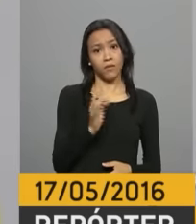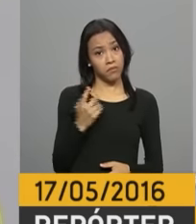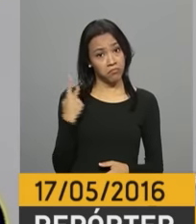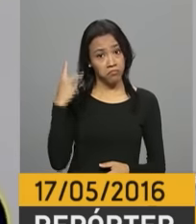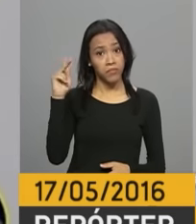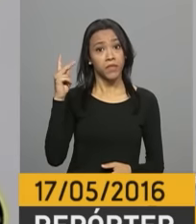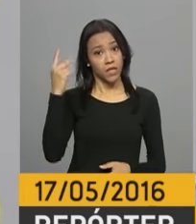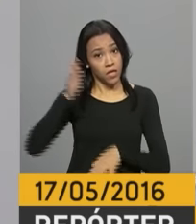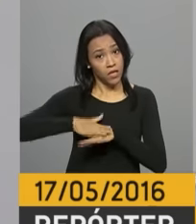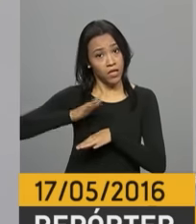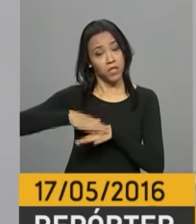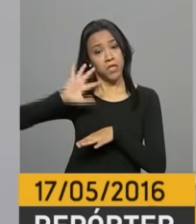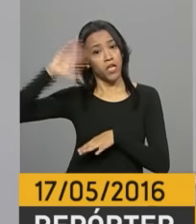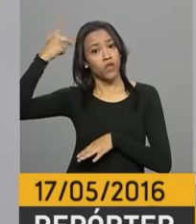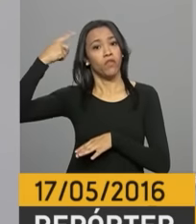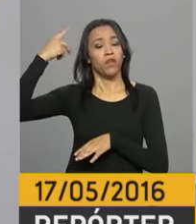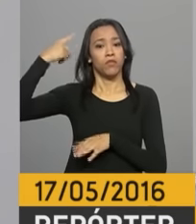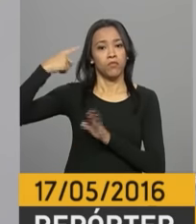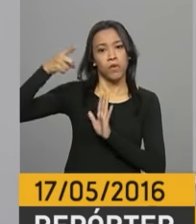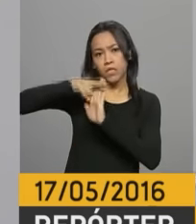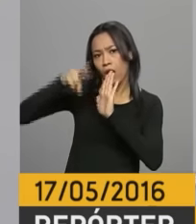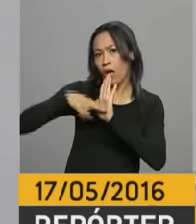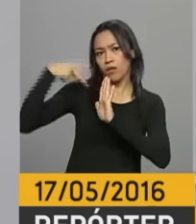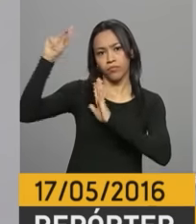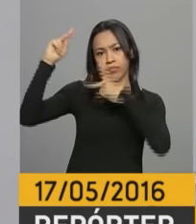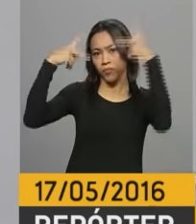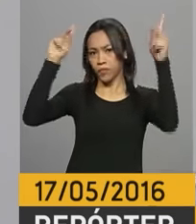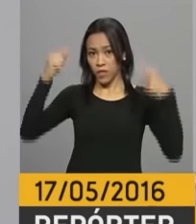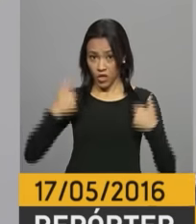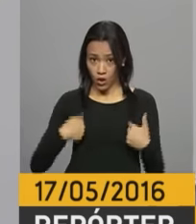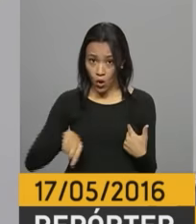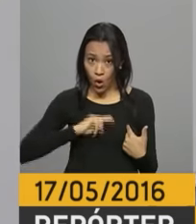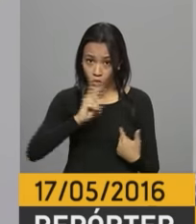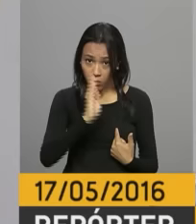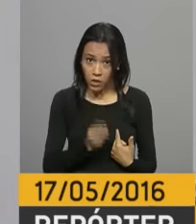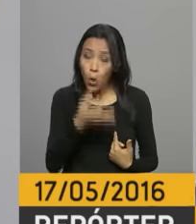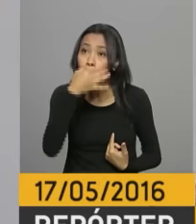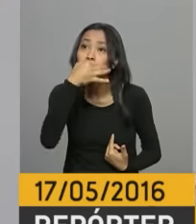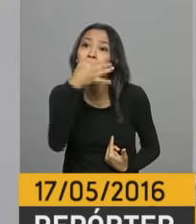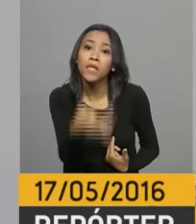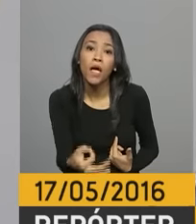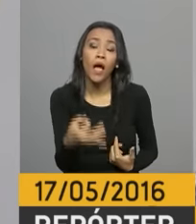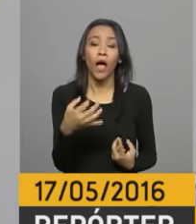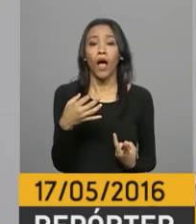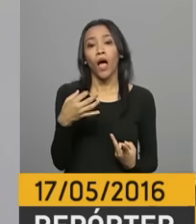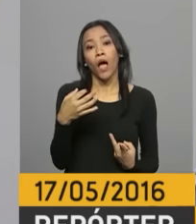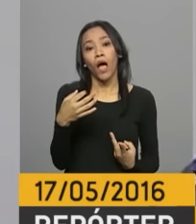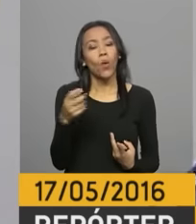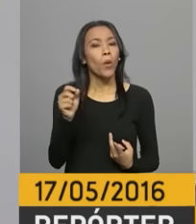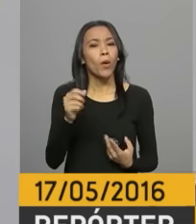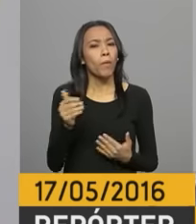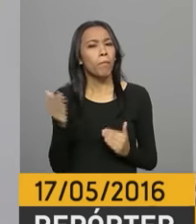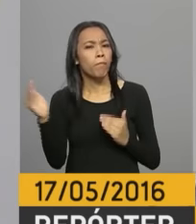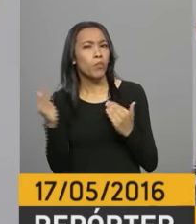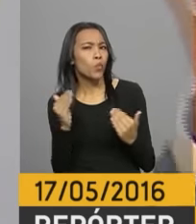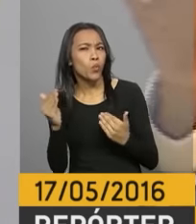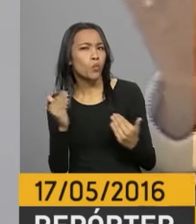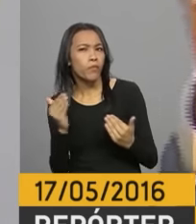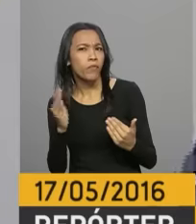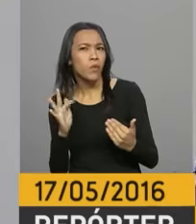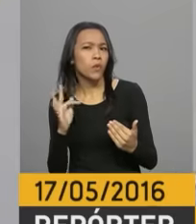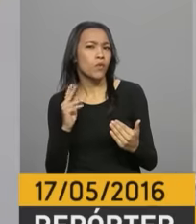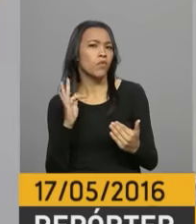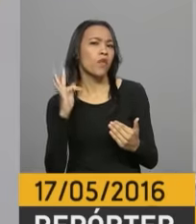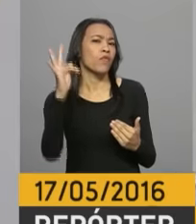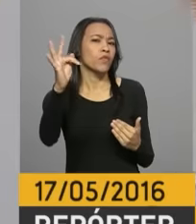estejam tomando as medidas adequadas, e não nos compete opinar especificamente, fazer previsões. Por isso é que eu falei, olha,